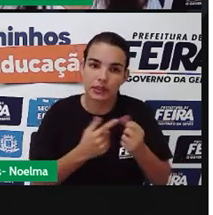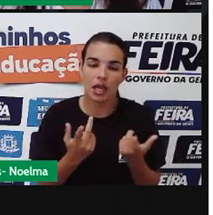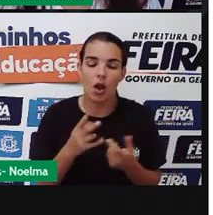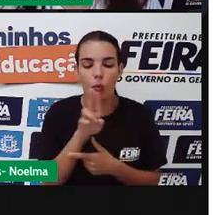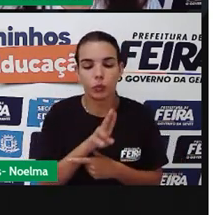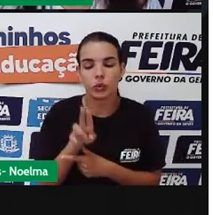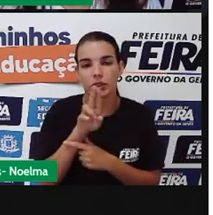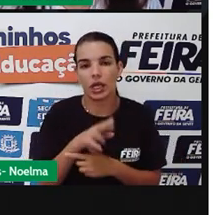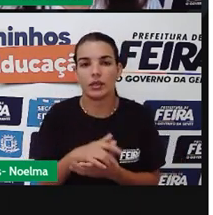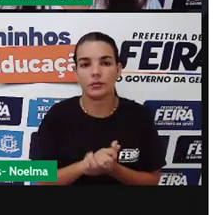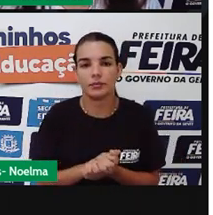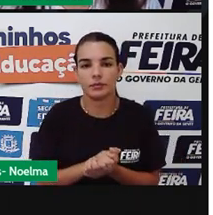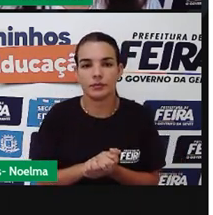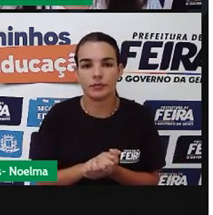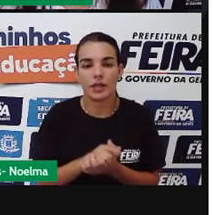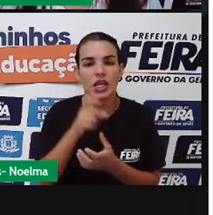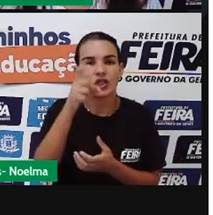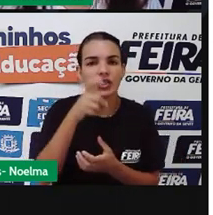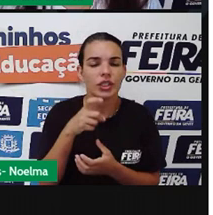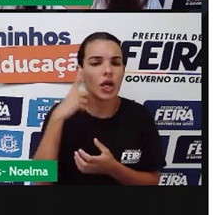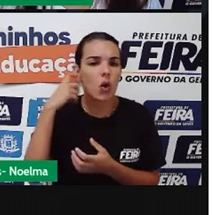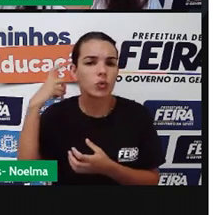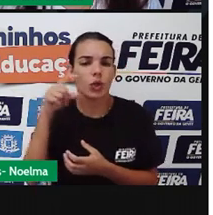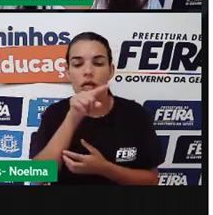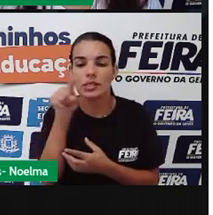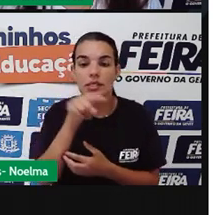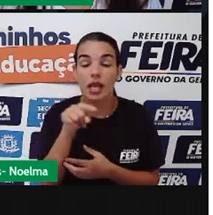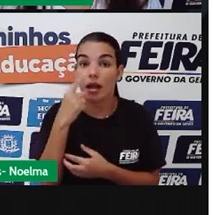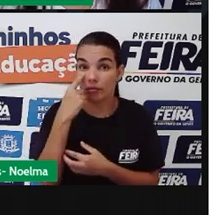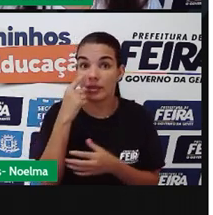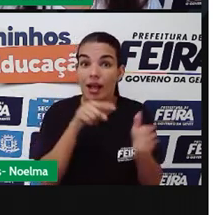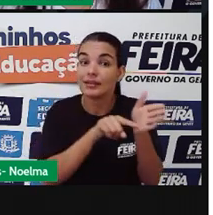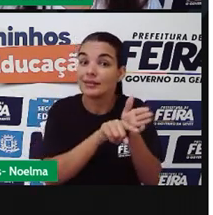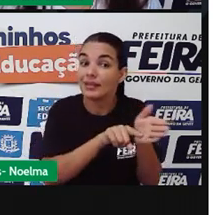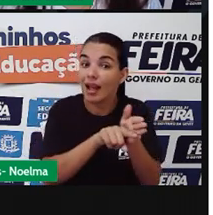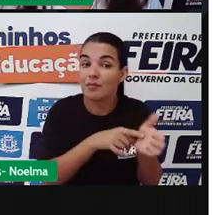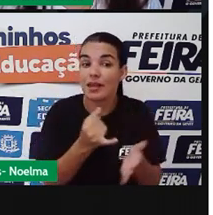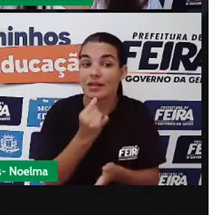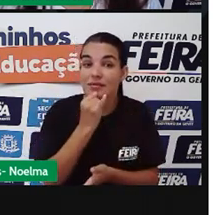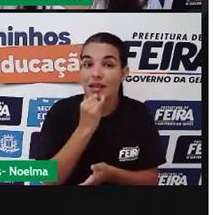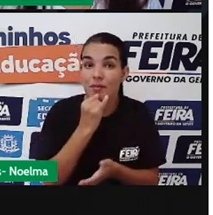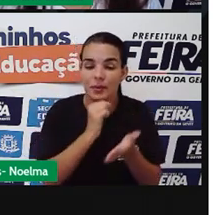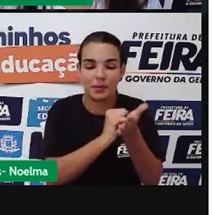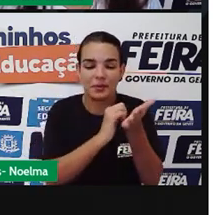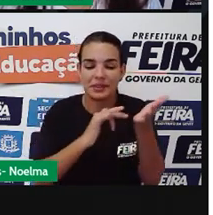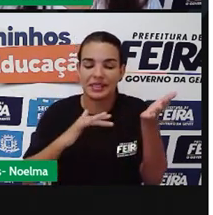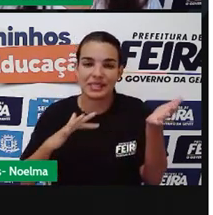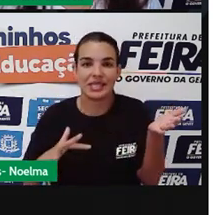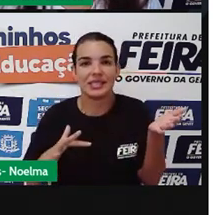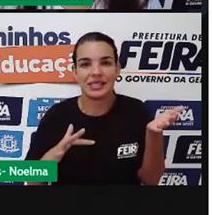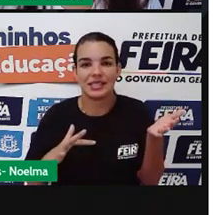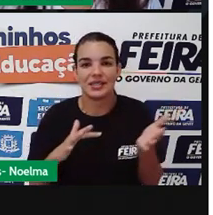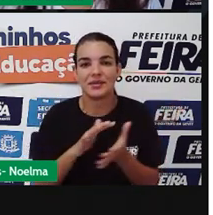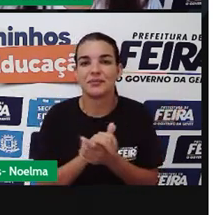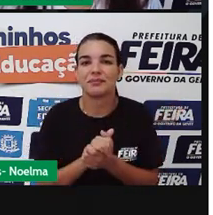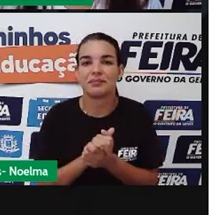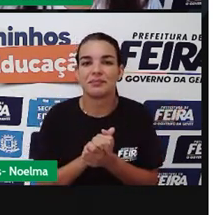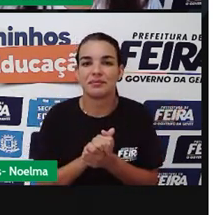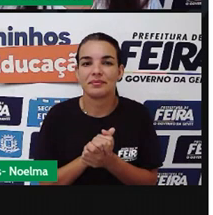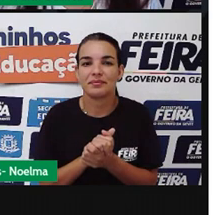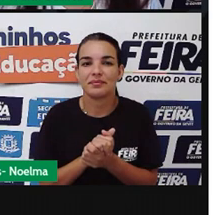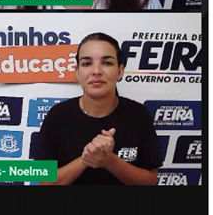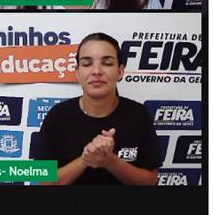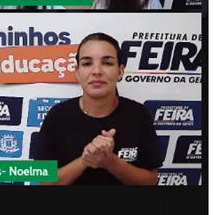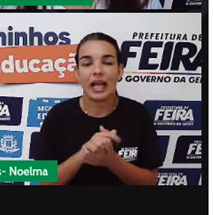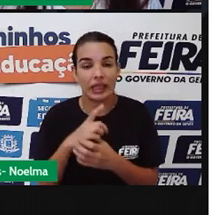e o Z. X com som de Z. Exame, exemplo, exercício.